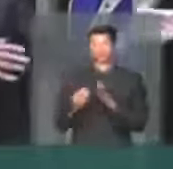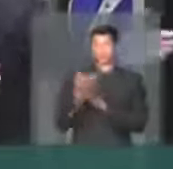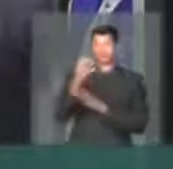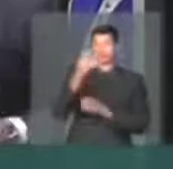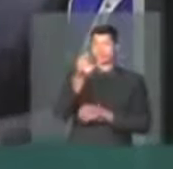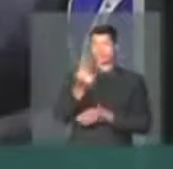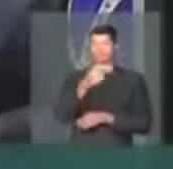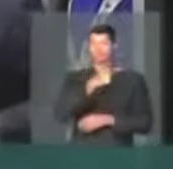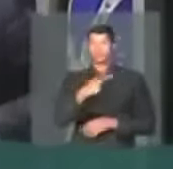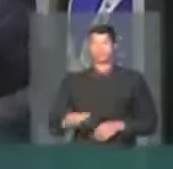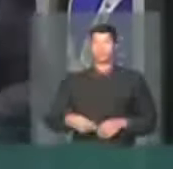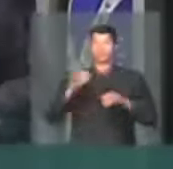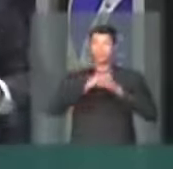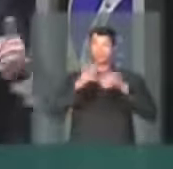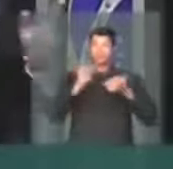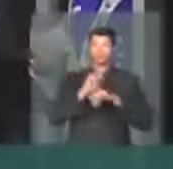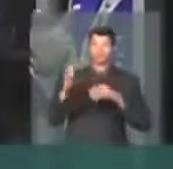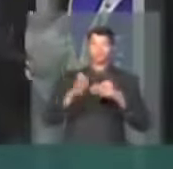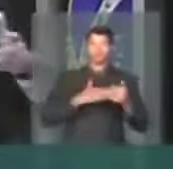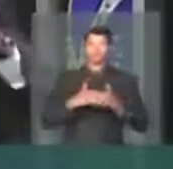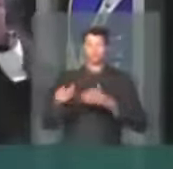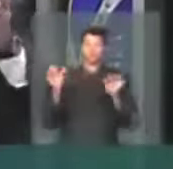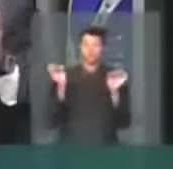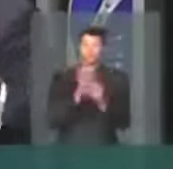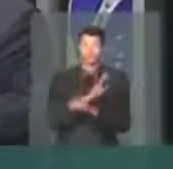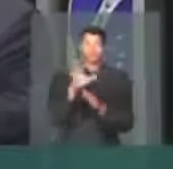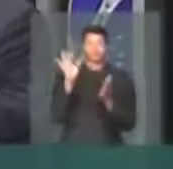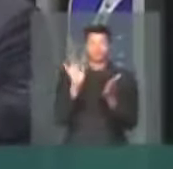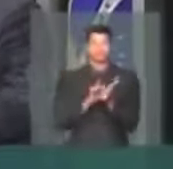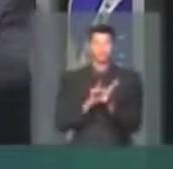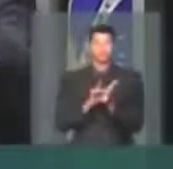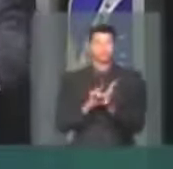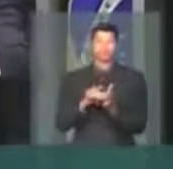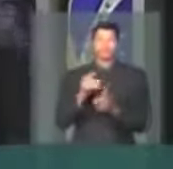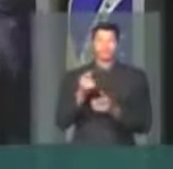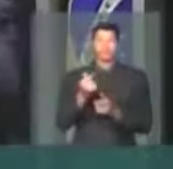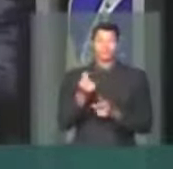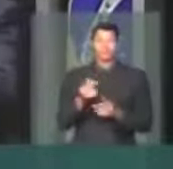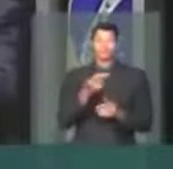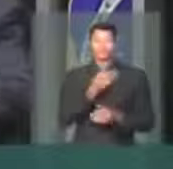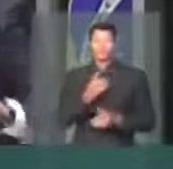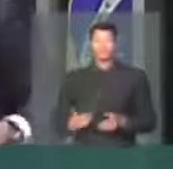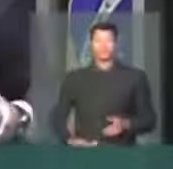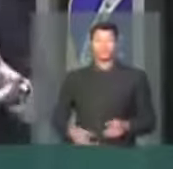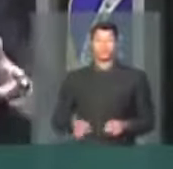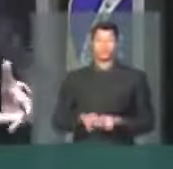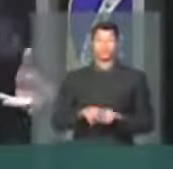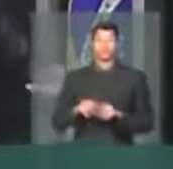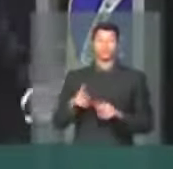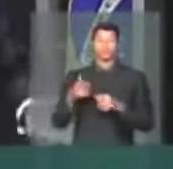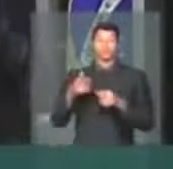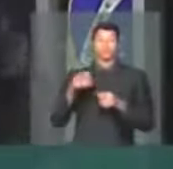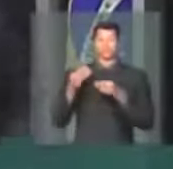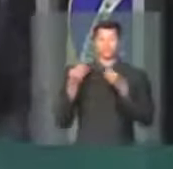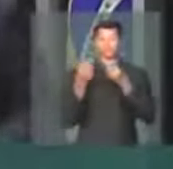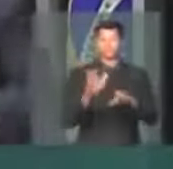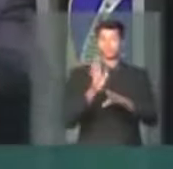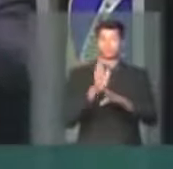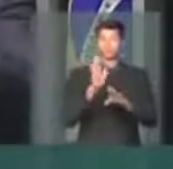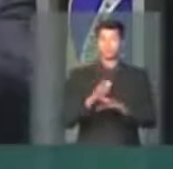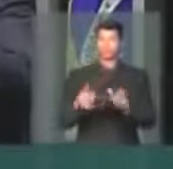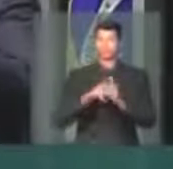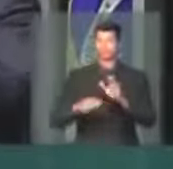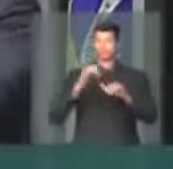campanha da presidente Dilma, qual que é a conclusão óbvia? Dinheiro público abasteceu os cofres